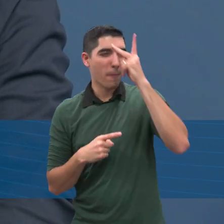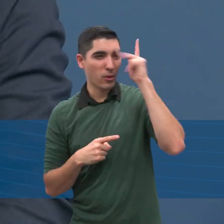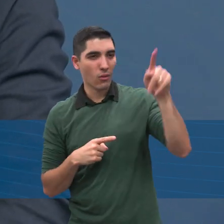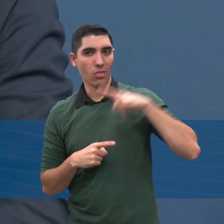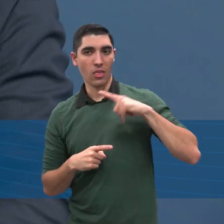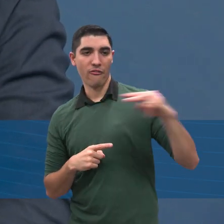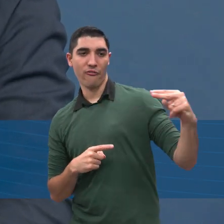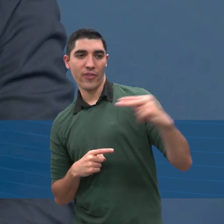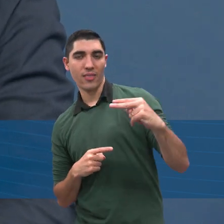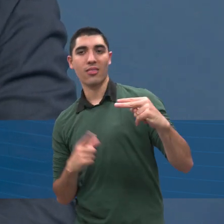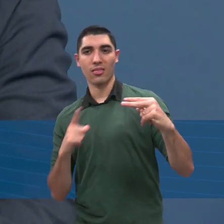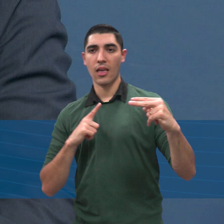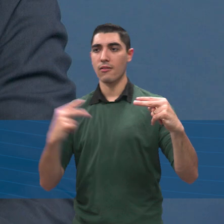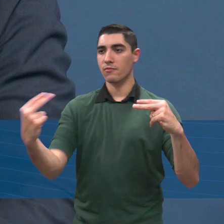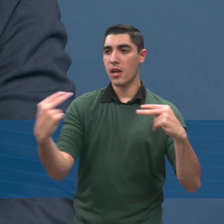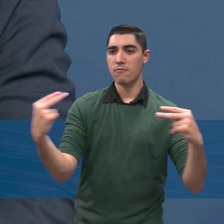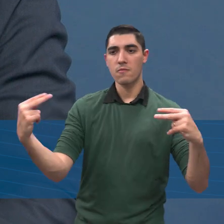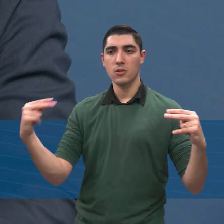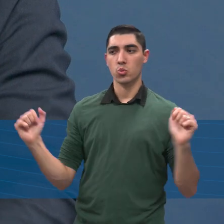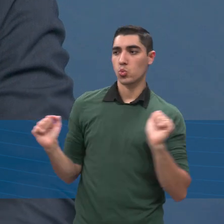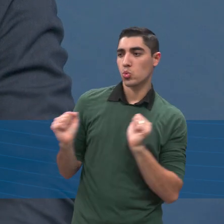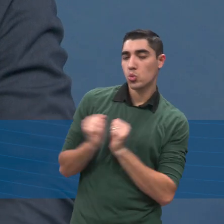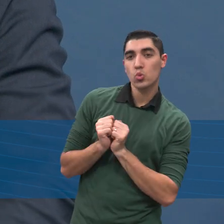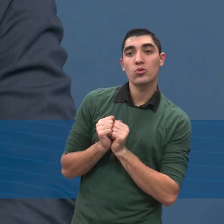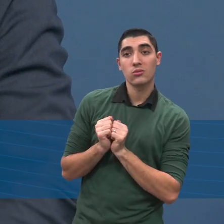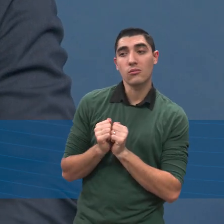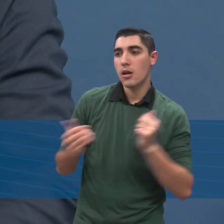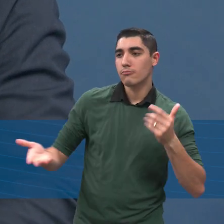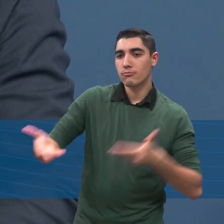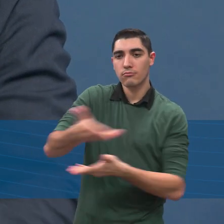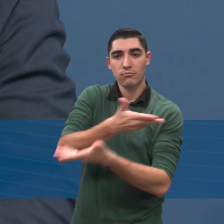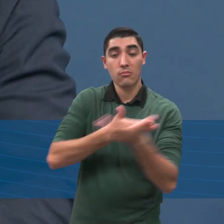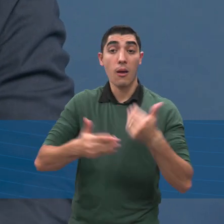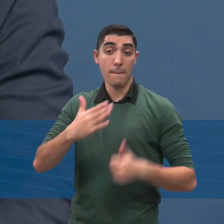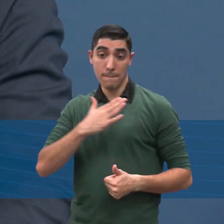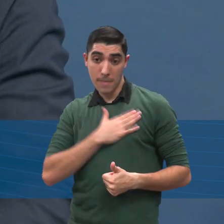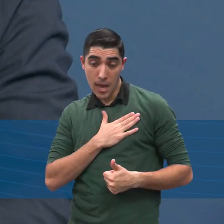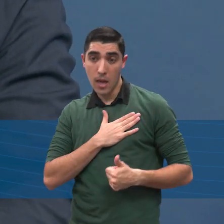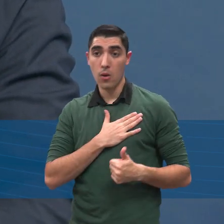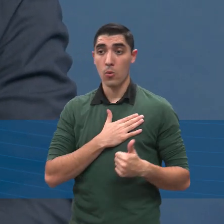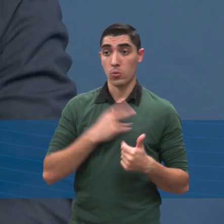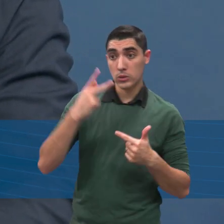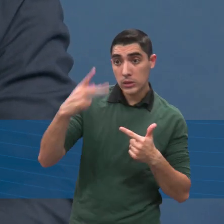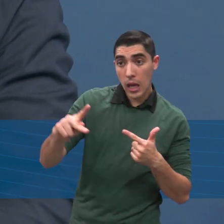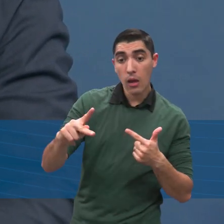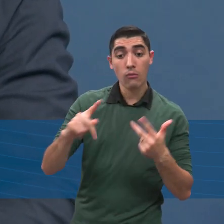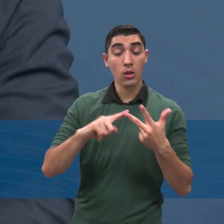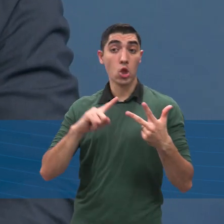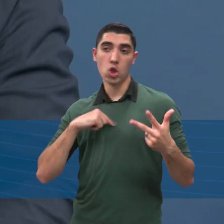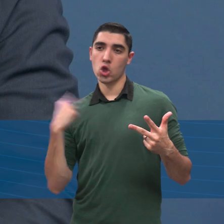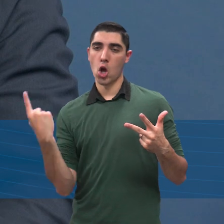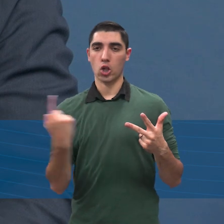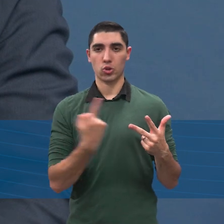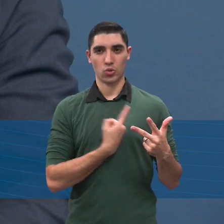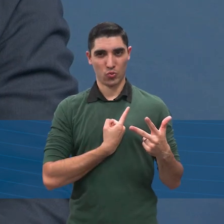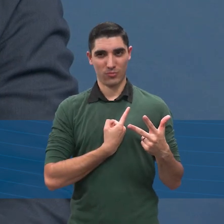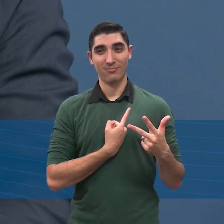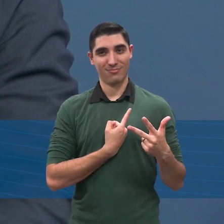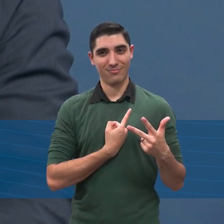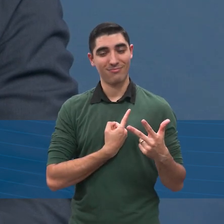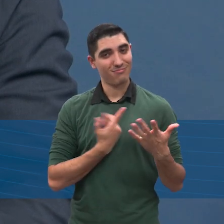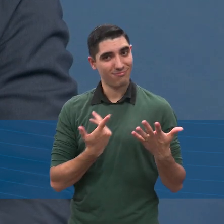entender essa questão do coletivo, né? Que existe o meu, o seu, existe o nosso, né? Uhum.